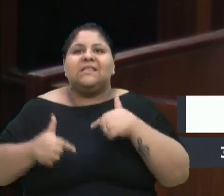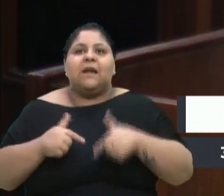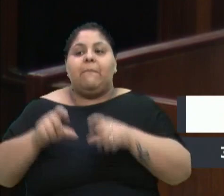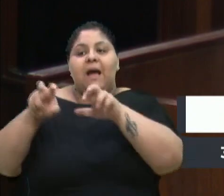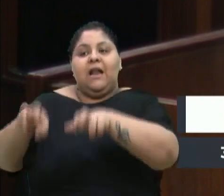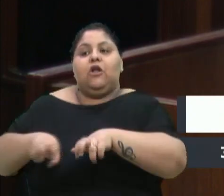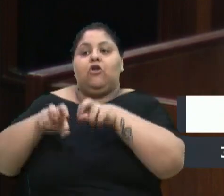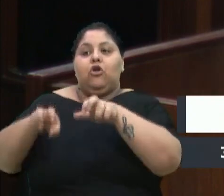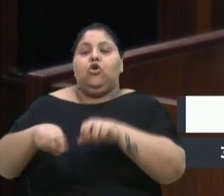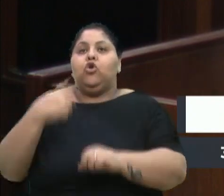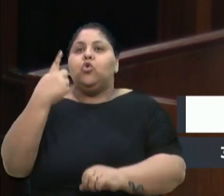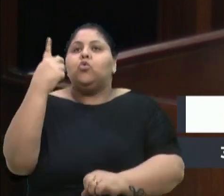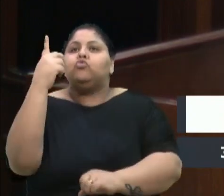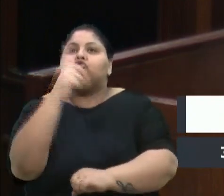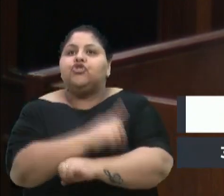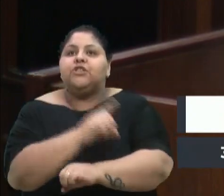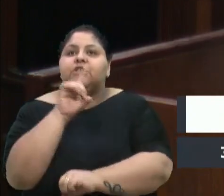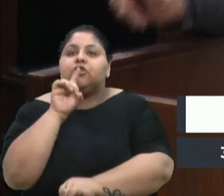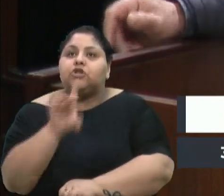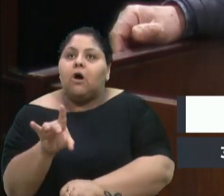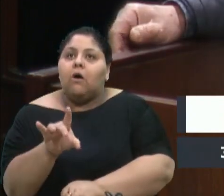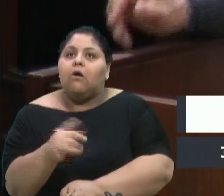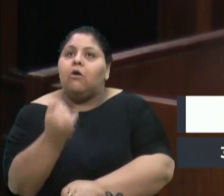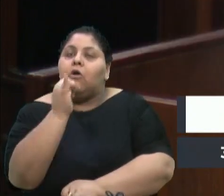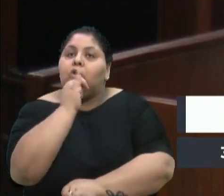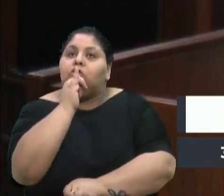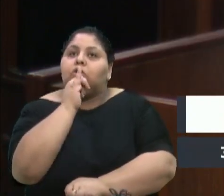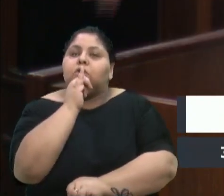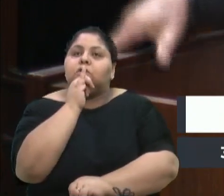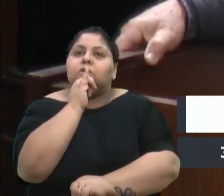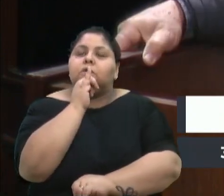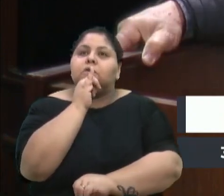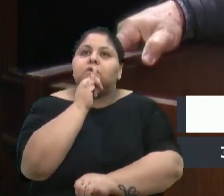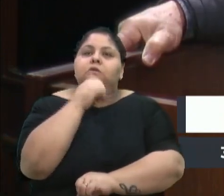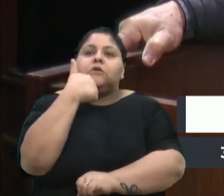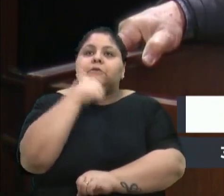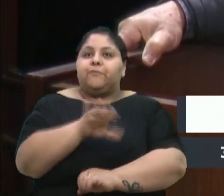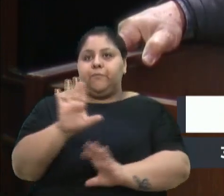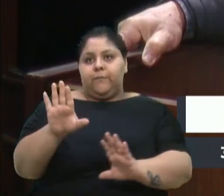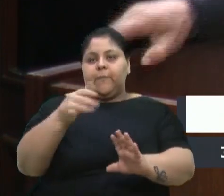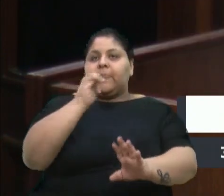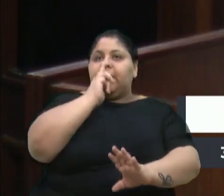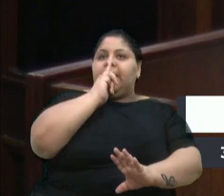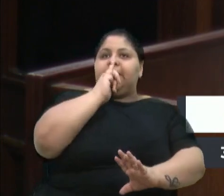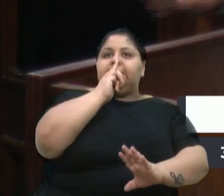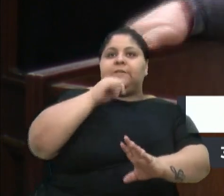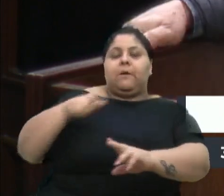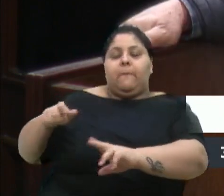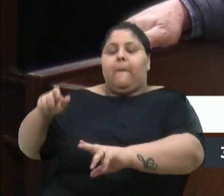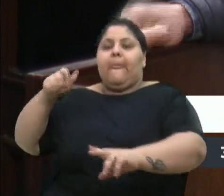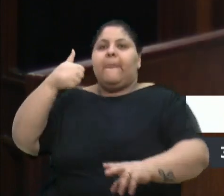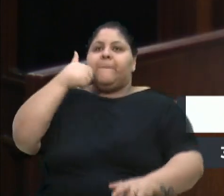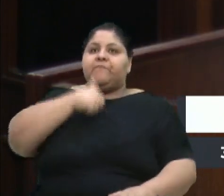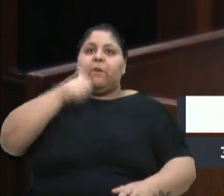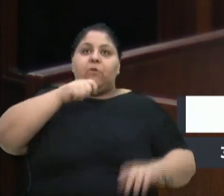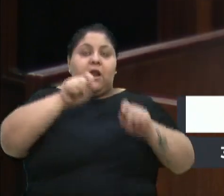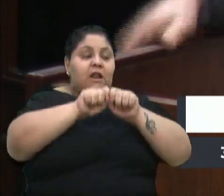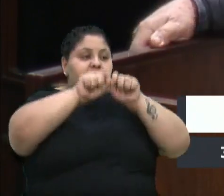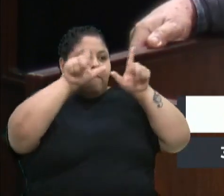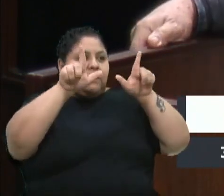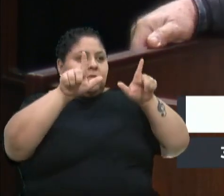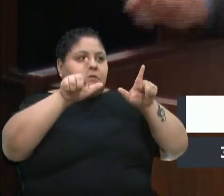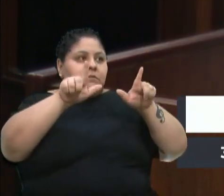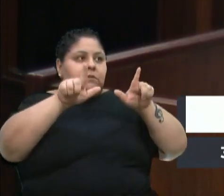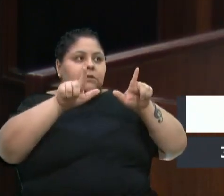Vai lá ver aquela... Vou dar um exemplo da mulher. Uma parte, vereador. A mulher levanta de manhã cedo, vai tirar leite, vai com o